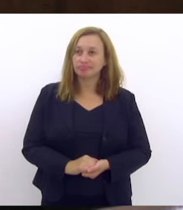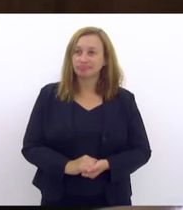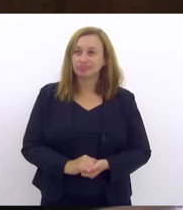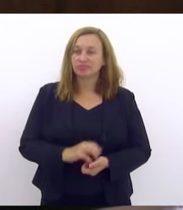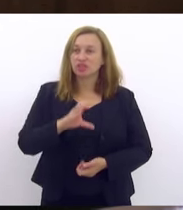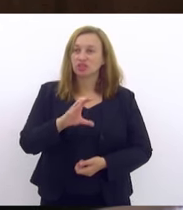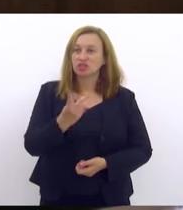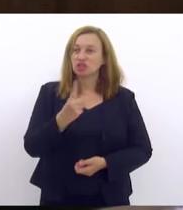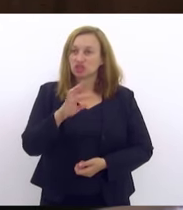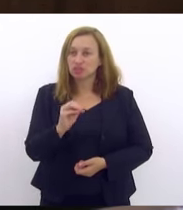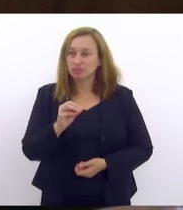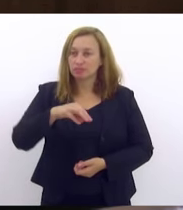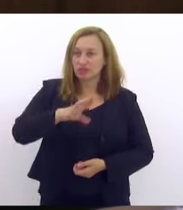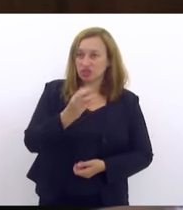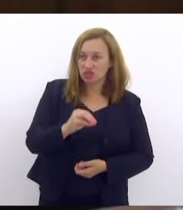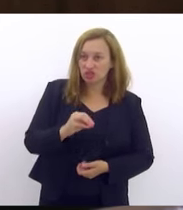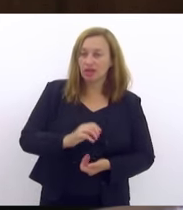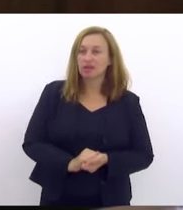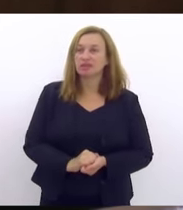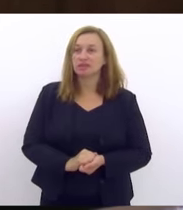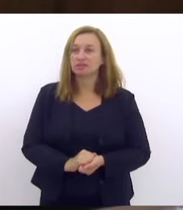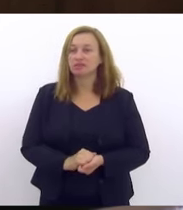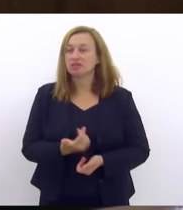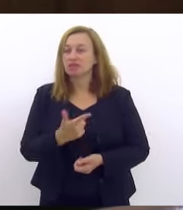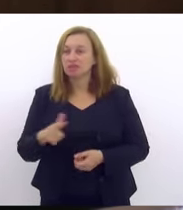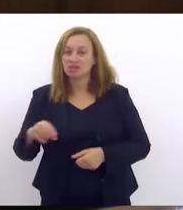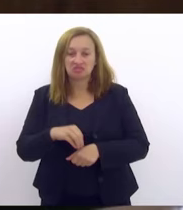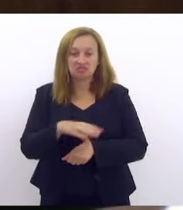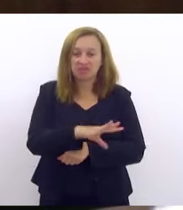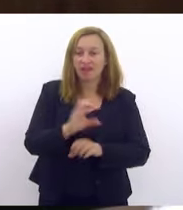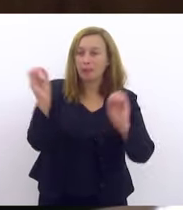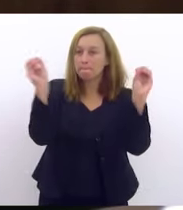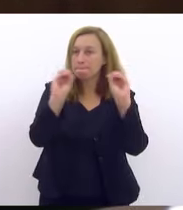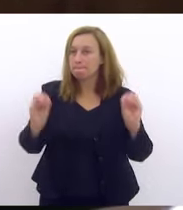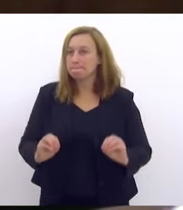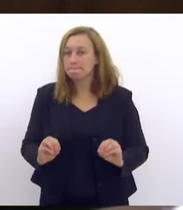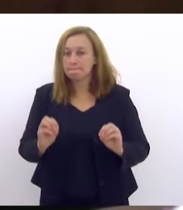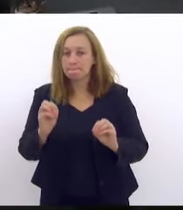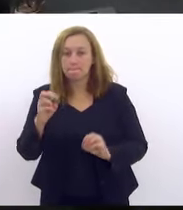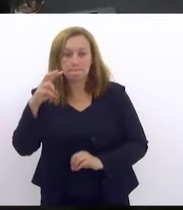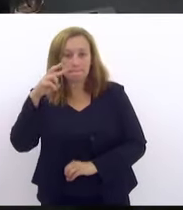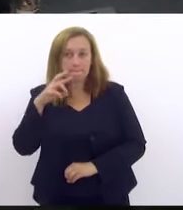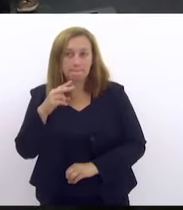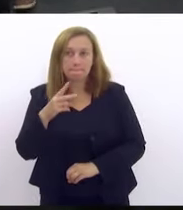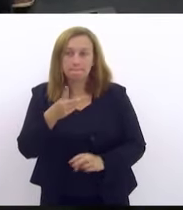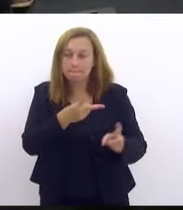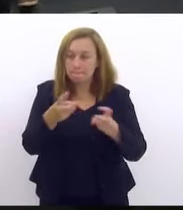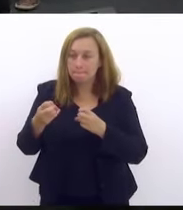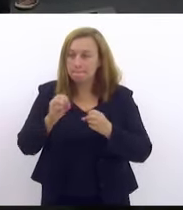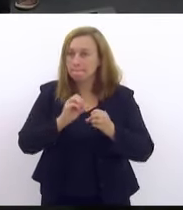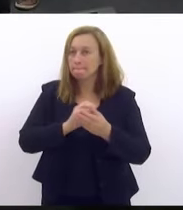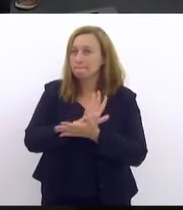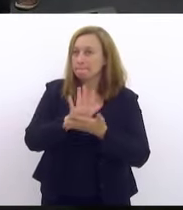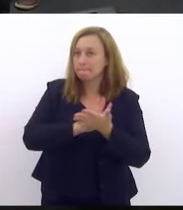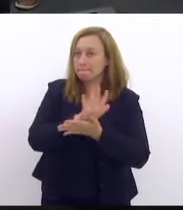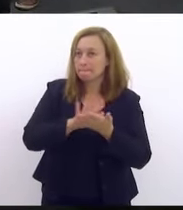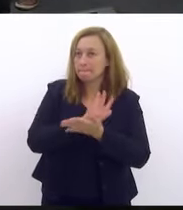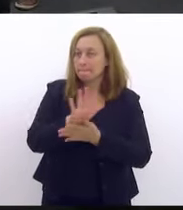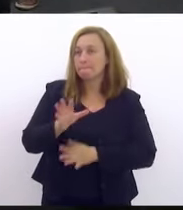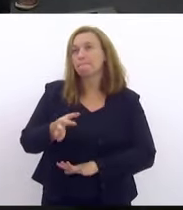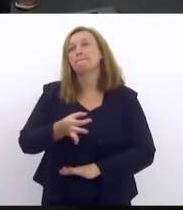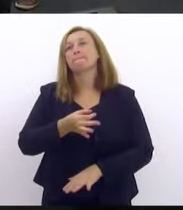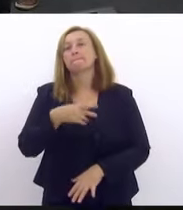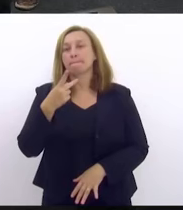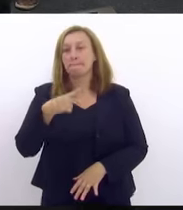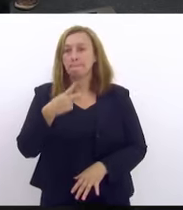Machado, sem destaque, sem verificação, sem nada, marcando a posição que eu tenho em relação